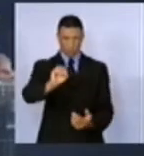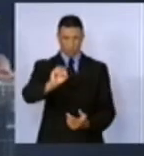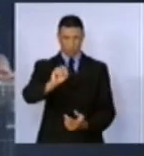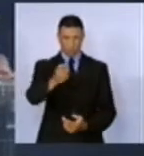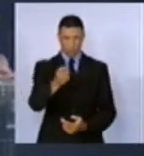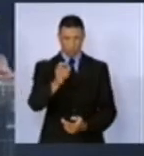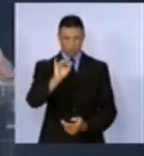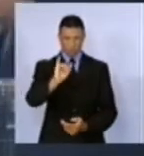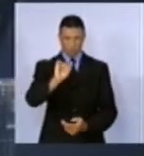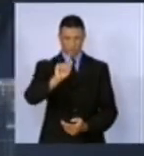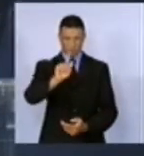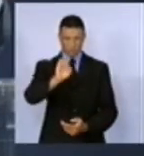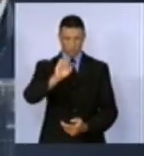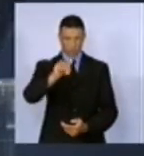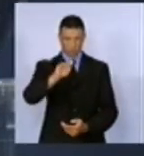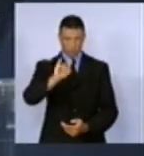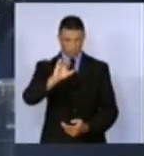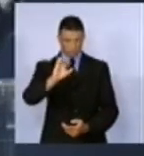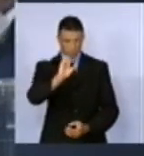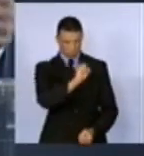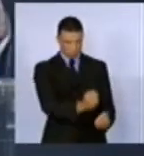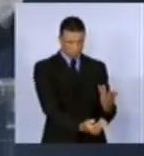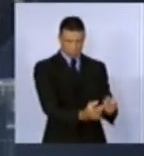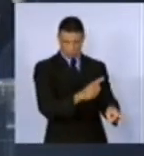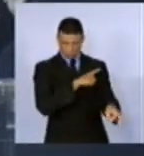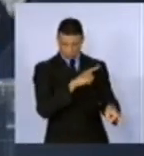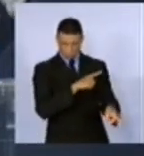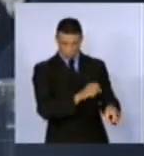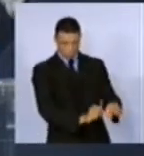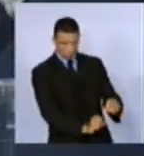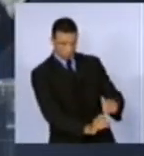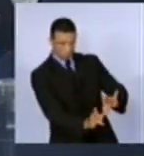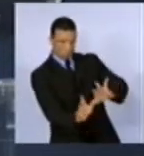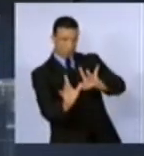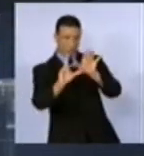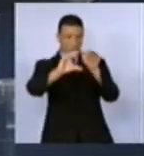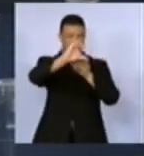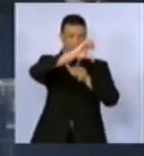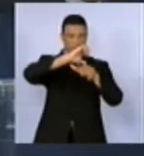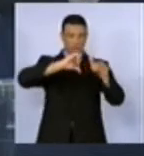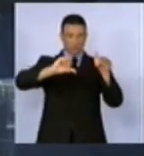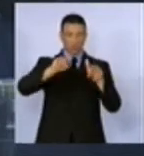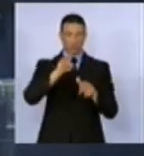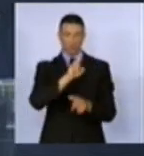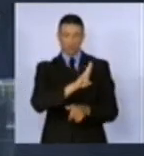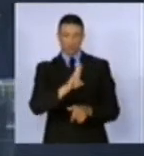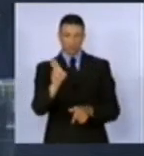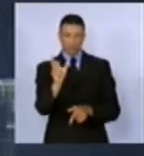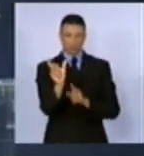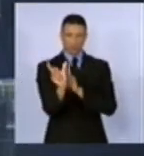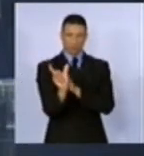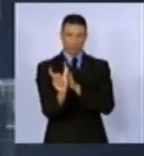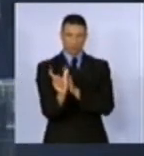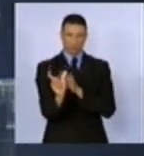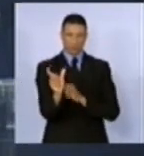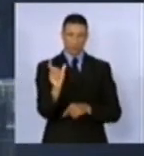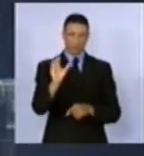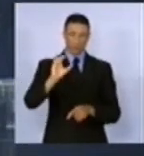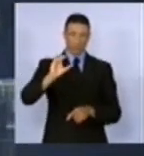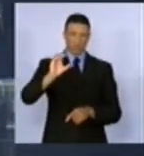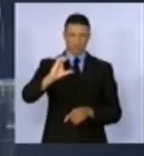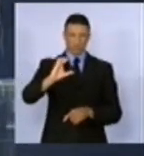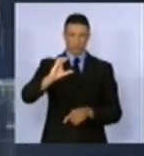volta como o CO2 como o gás carbônico O dióxido de carbono que é a forma como ele veio da